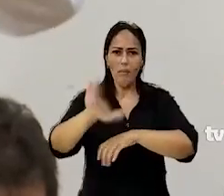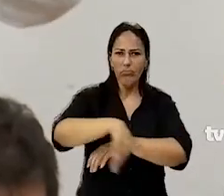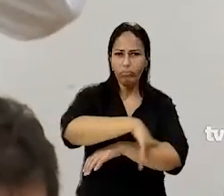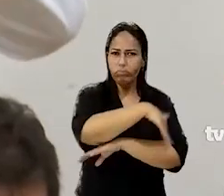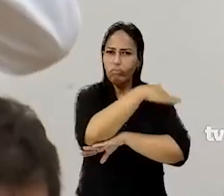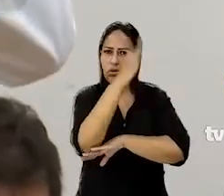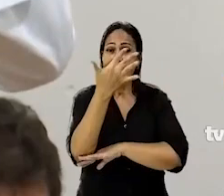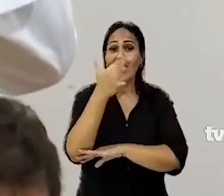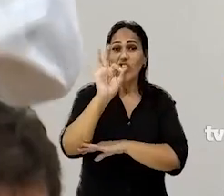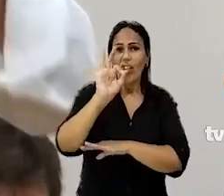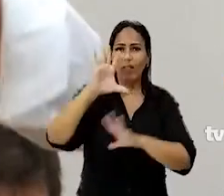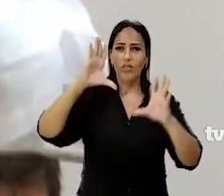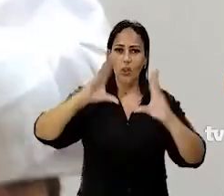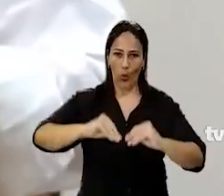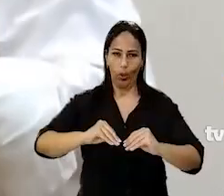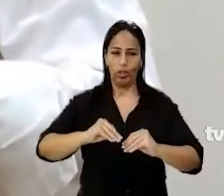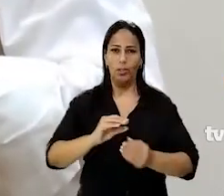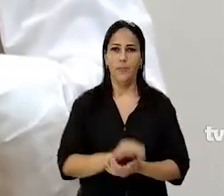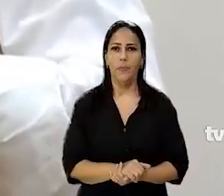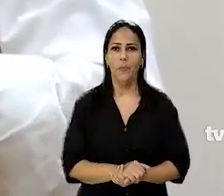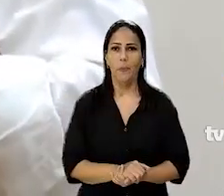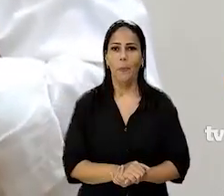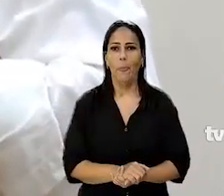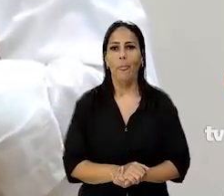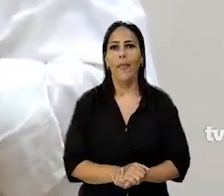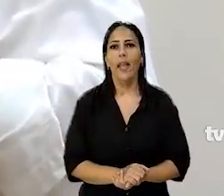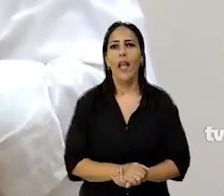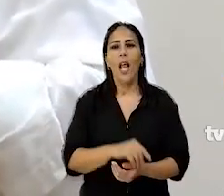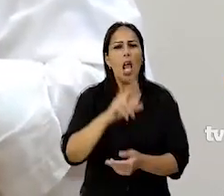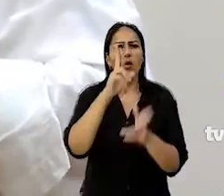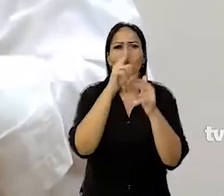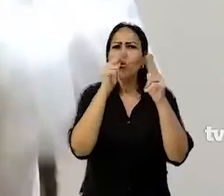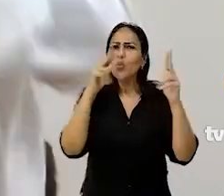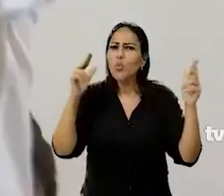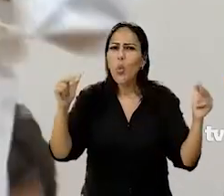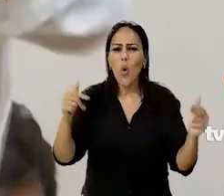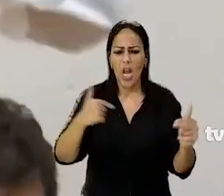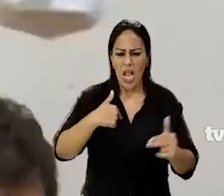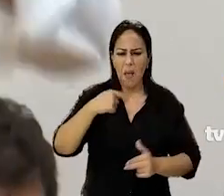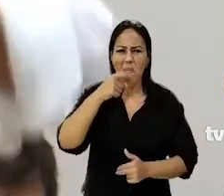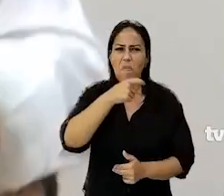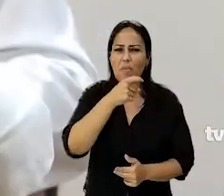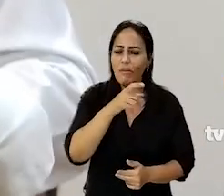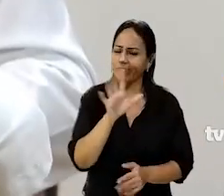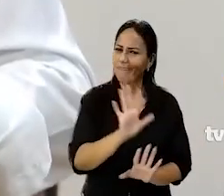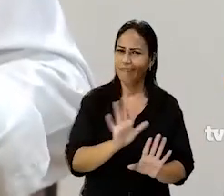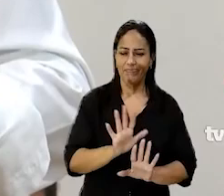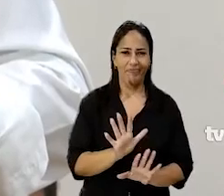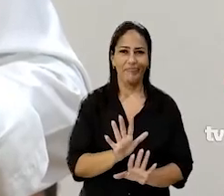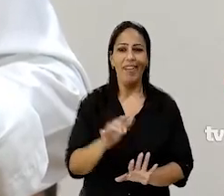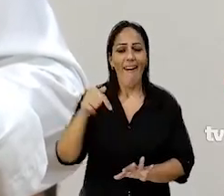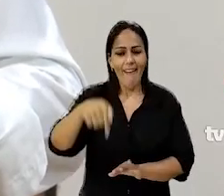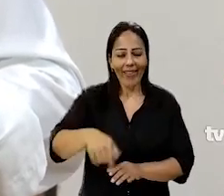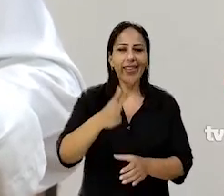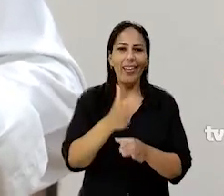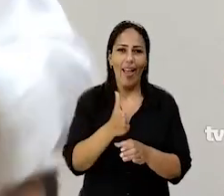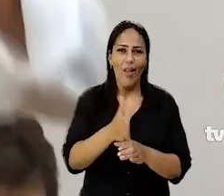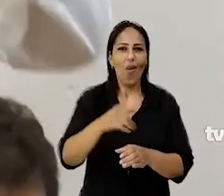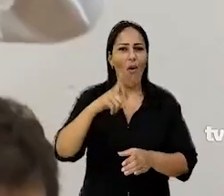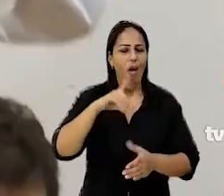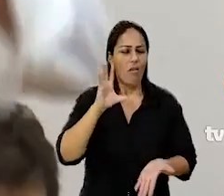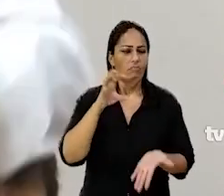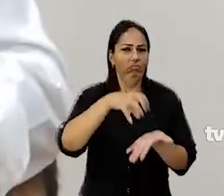às 10 da noite. Candidato, nunca que eu menti, muito pelo contrário. E Caicó é